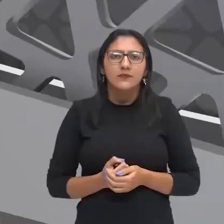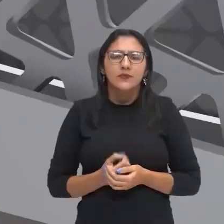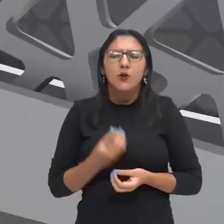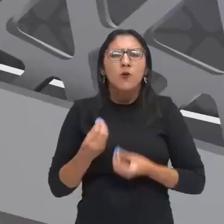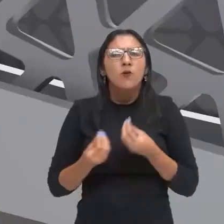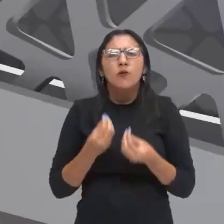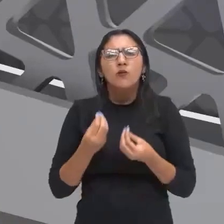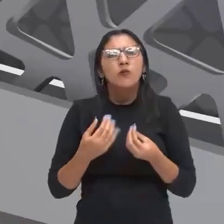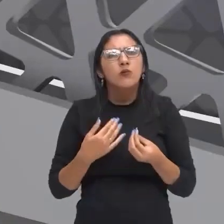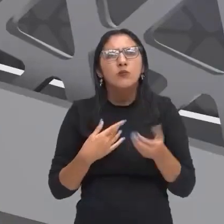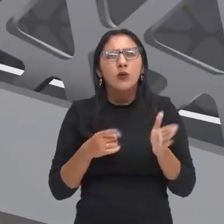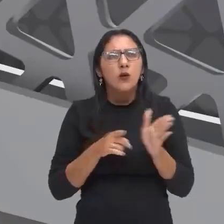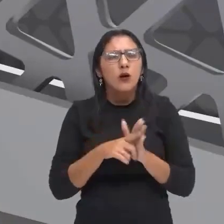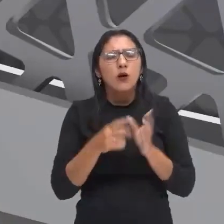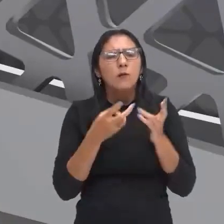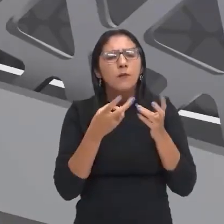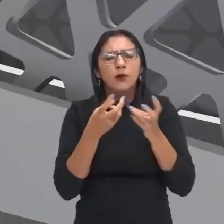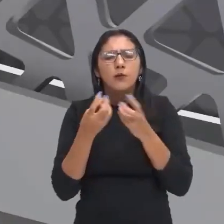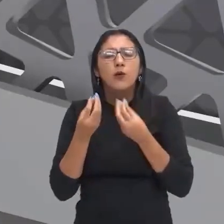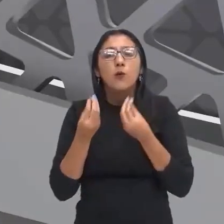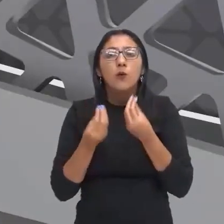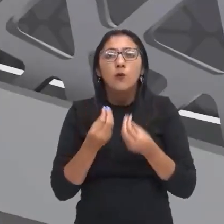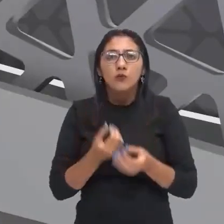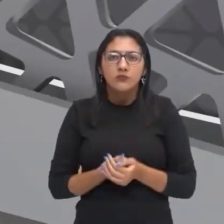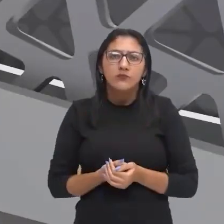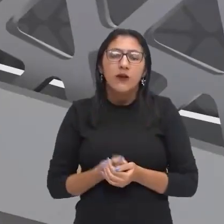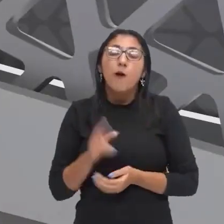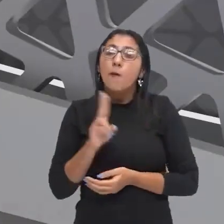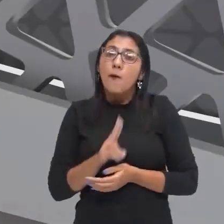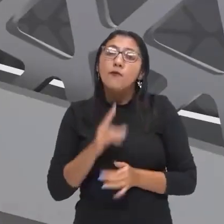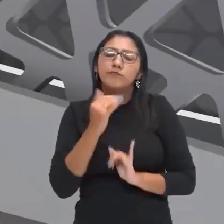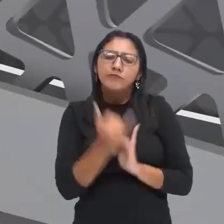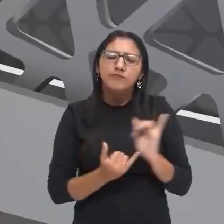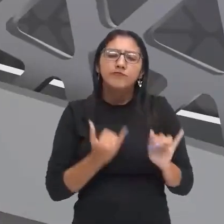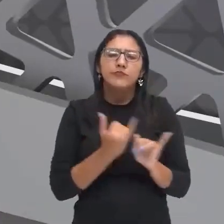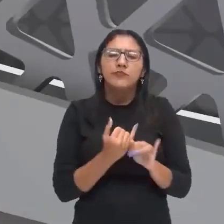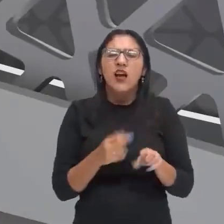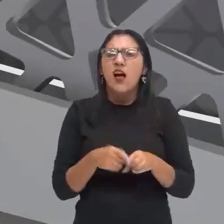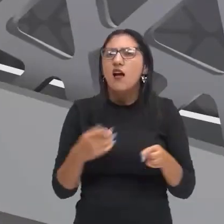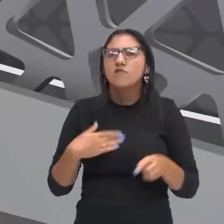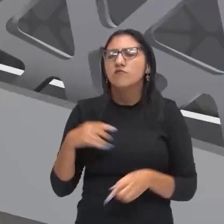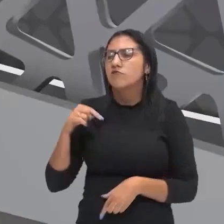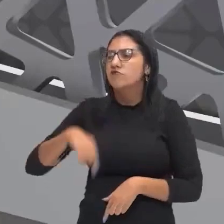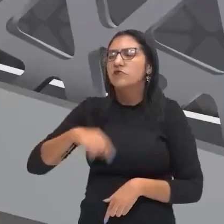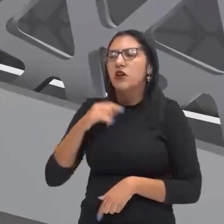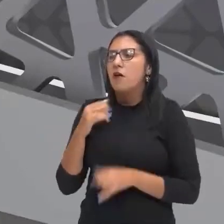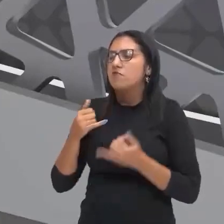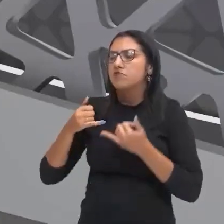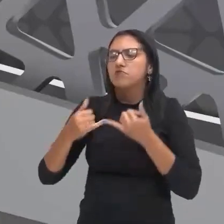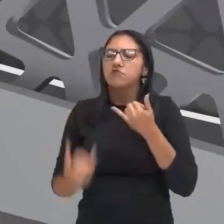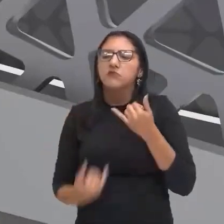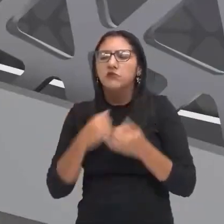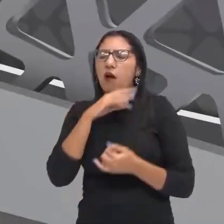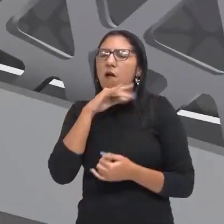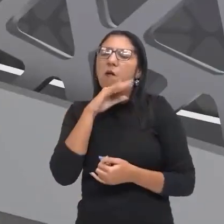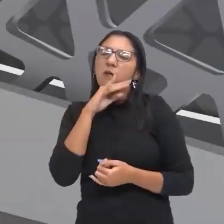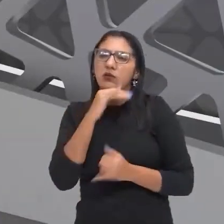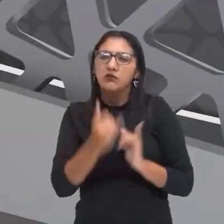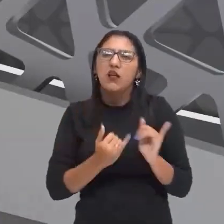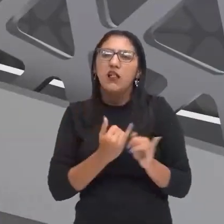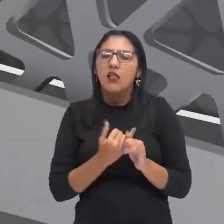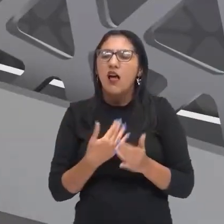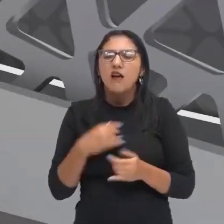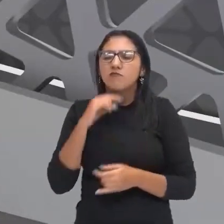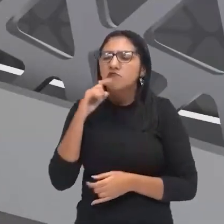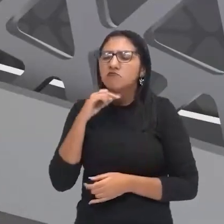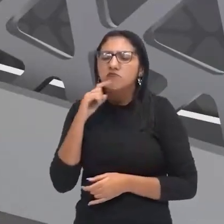coisas? Mais uma vez, use a sua amiga internet. Professora, a internet aqui é péssima, não tenho como